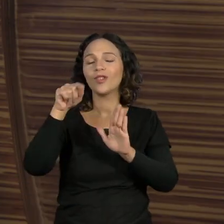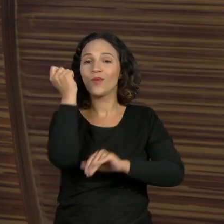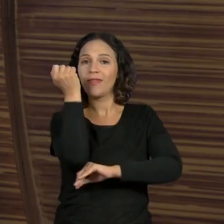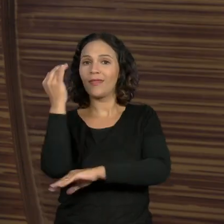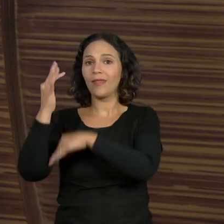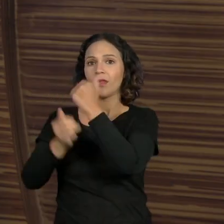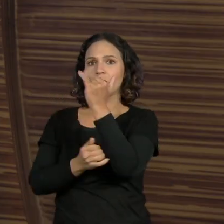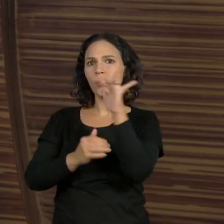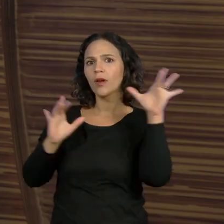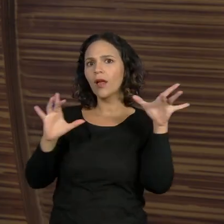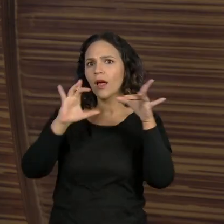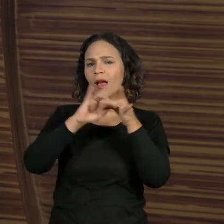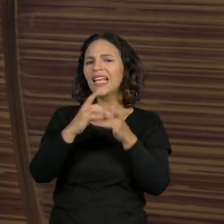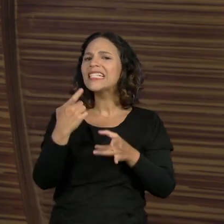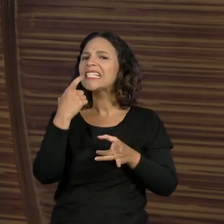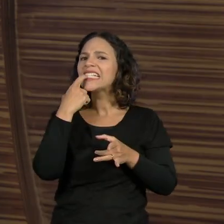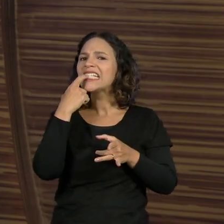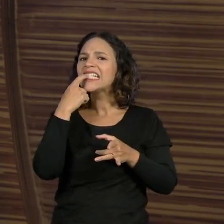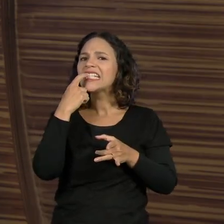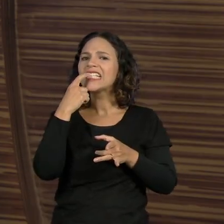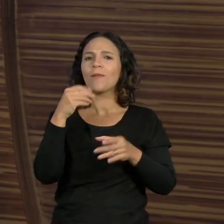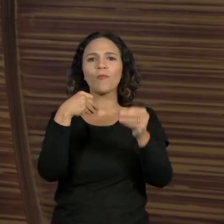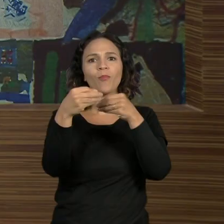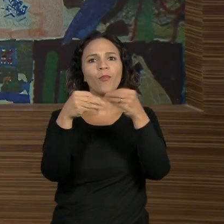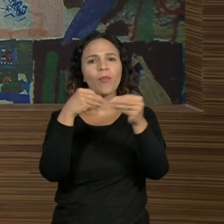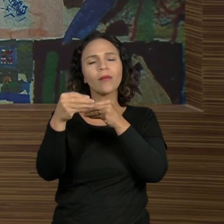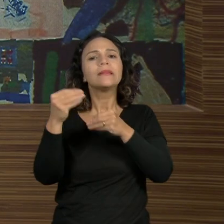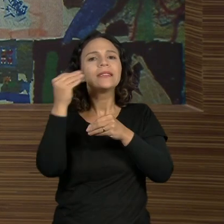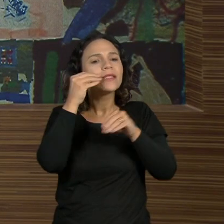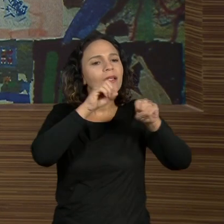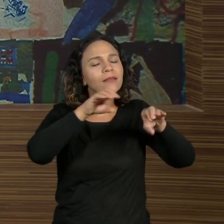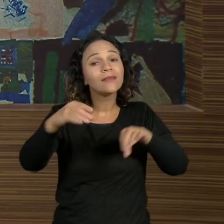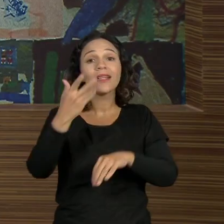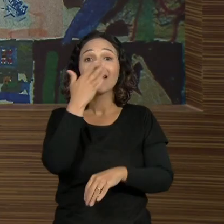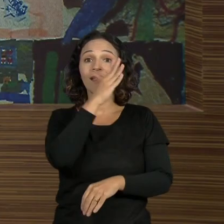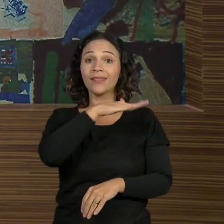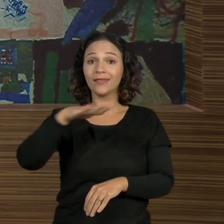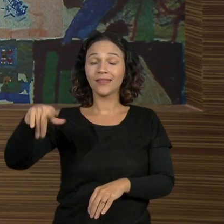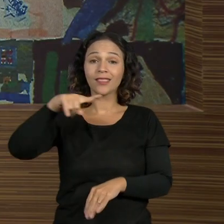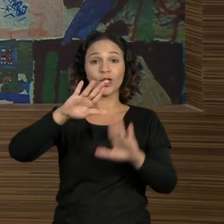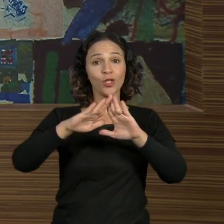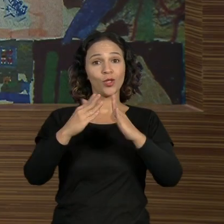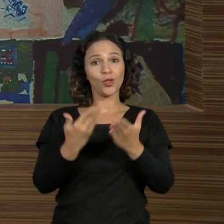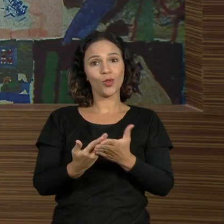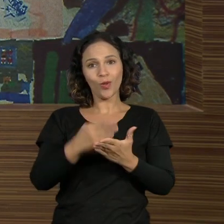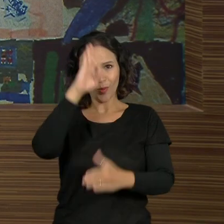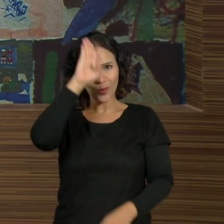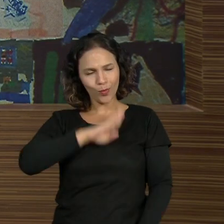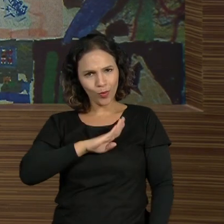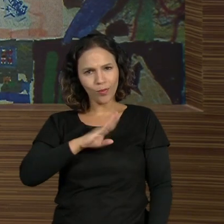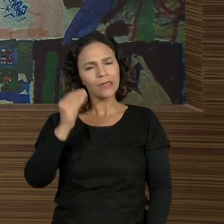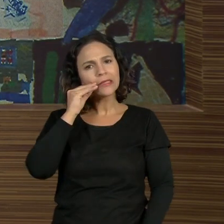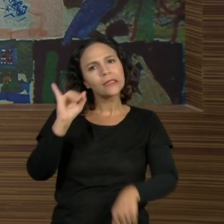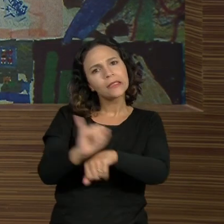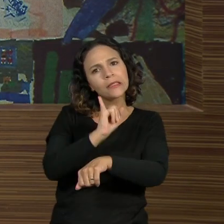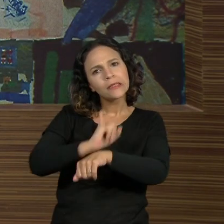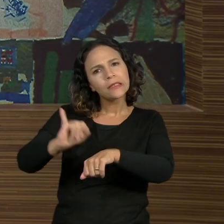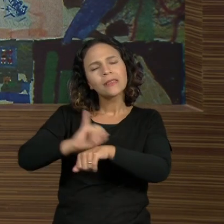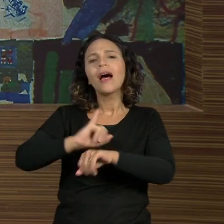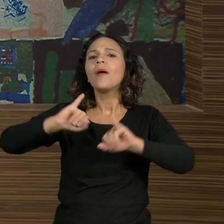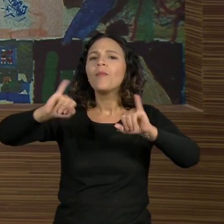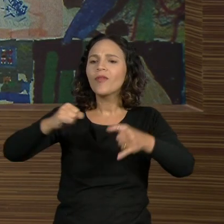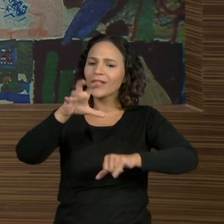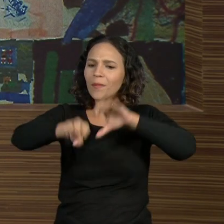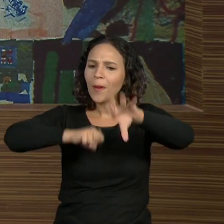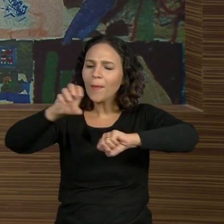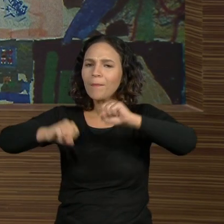um problema ambiental, o lixo plástico. Por meio da arte, crianças e adolescentes aprendem a reaproveitar